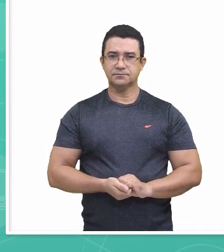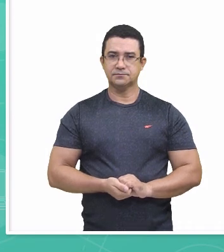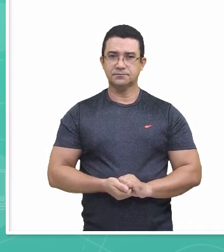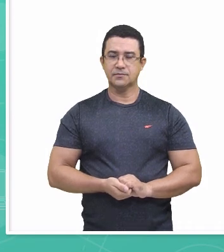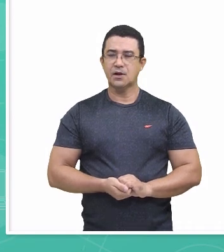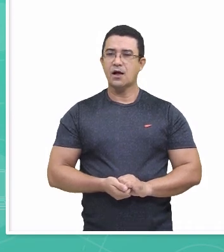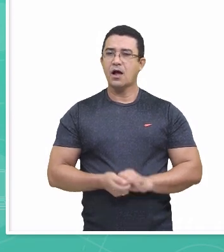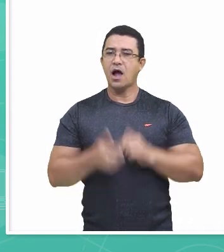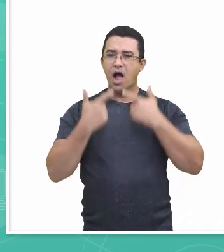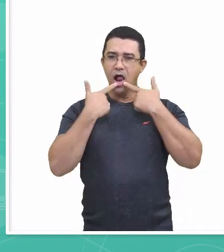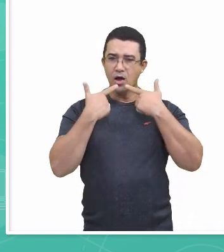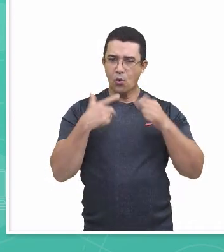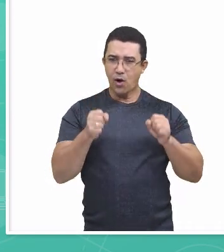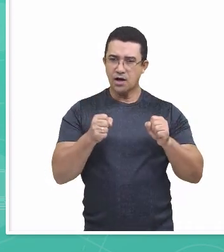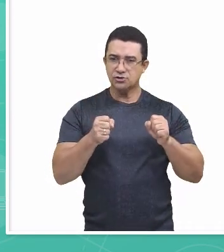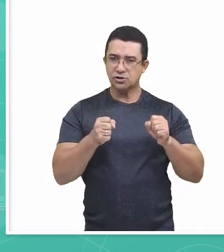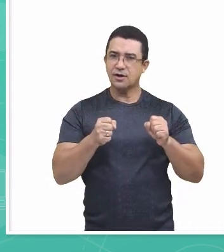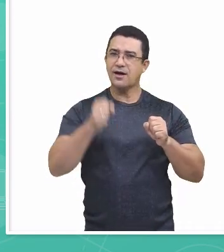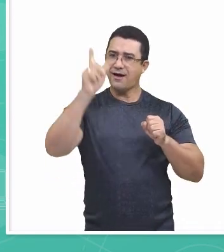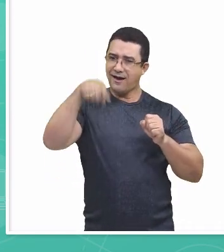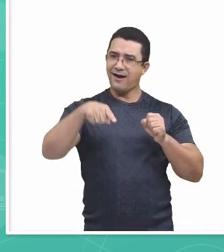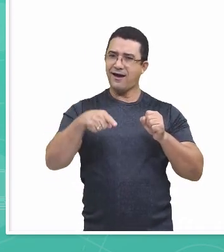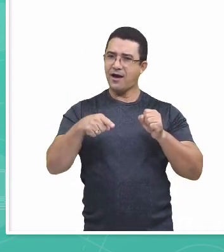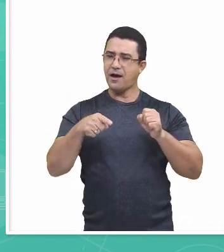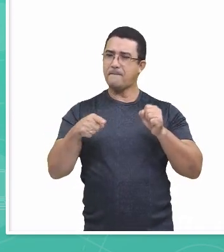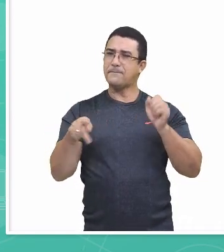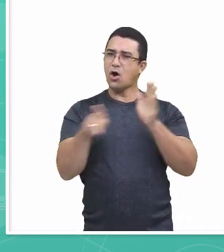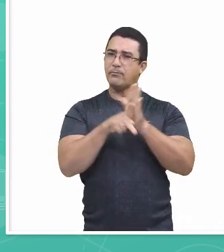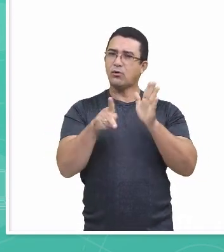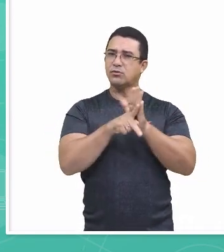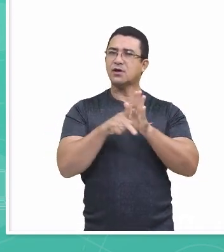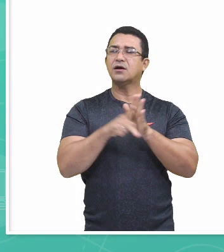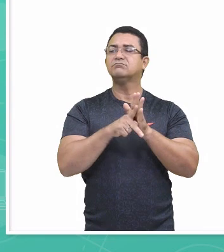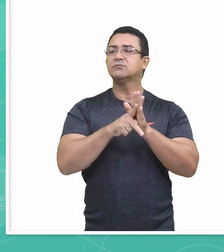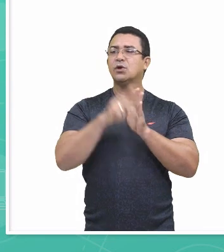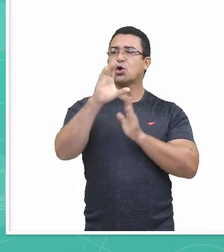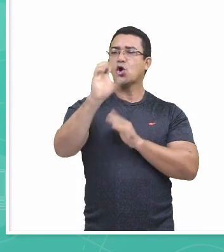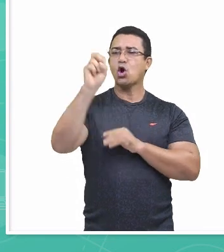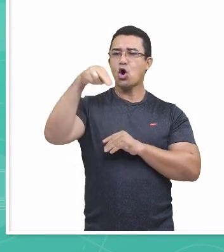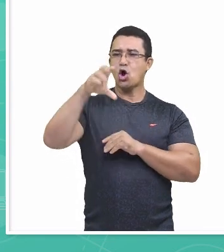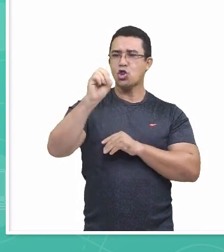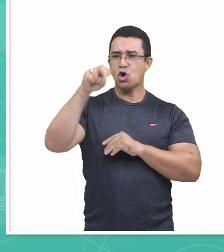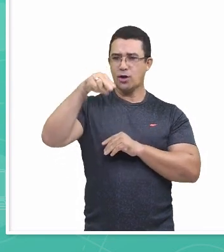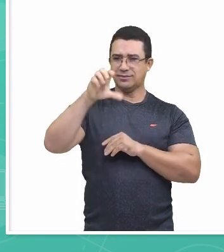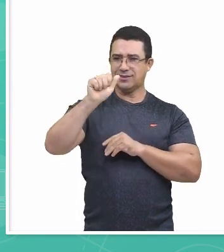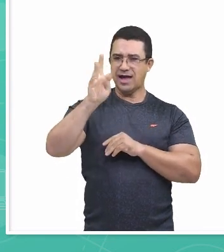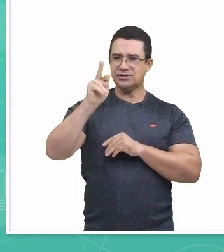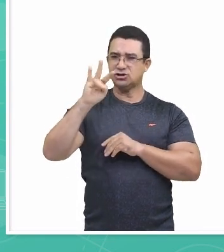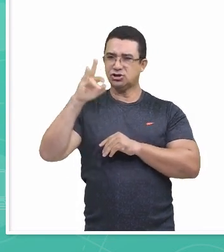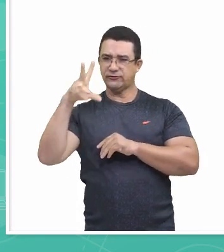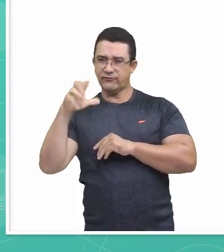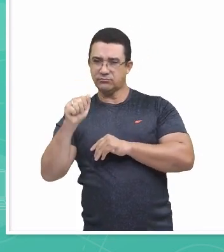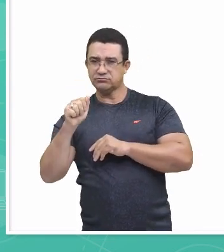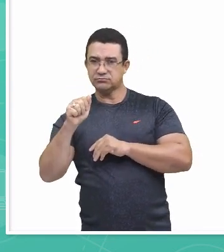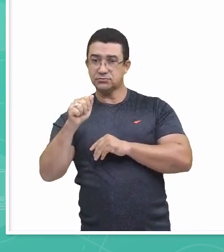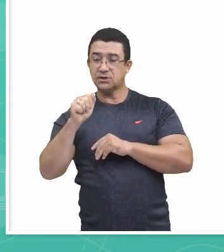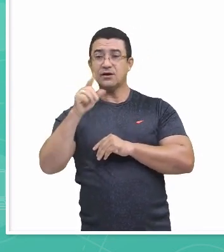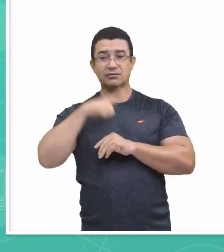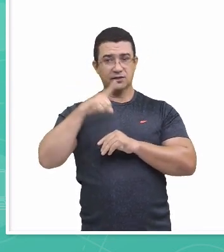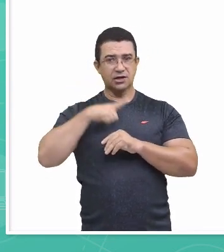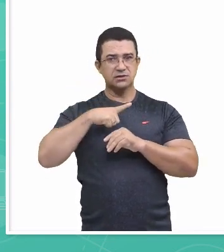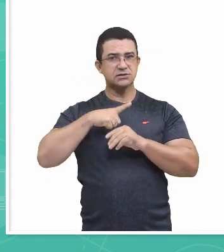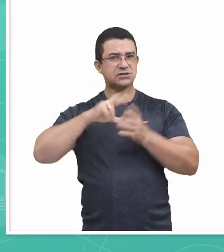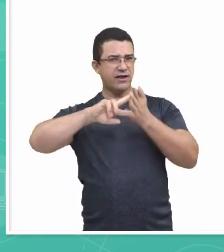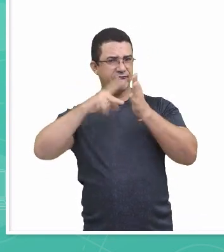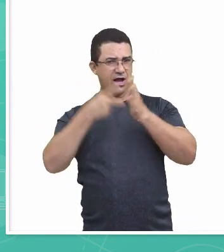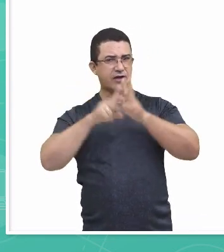linguagem predomina uma linguagem conotativa, com a possibilidade de interação entre diferentes linguagens.